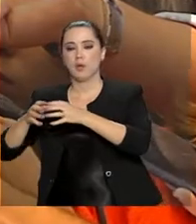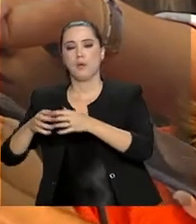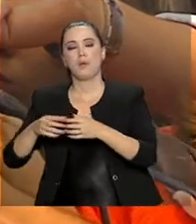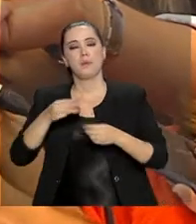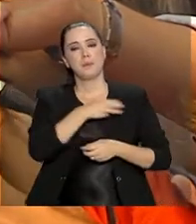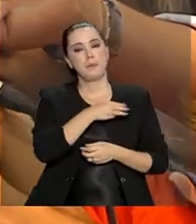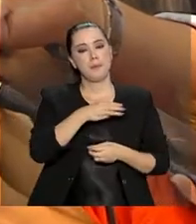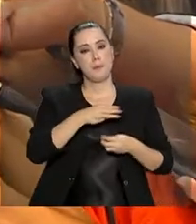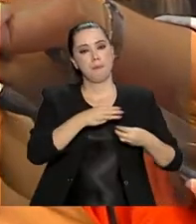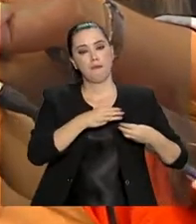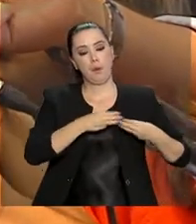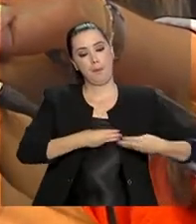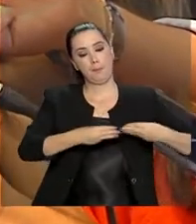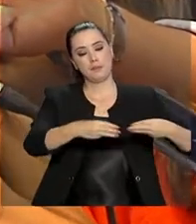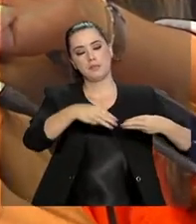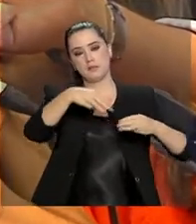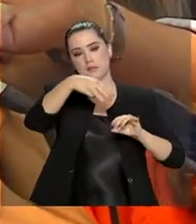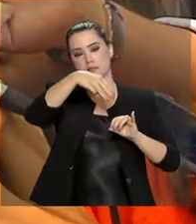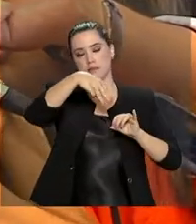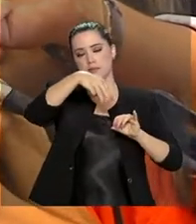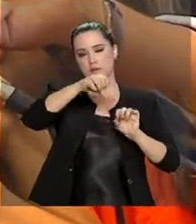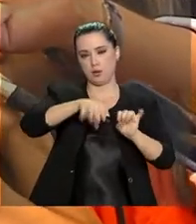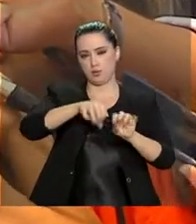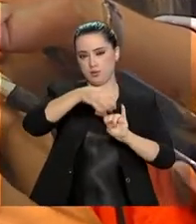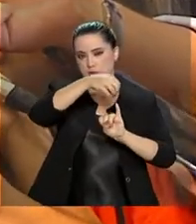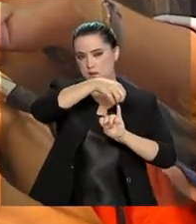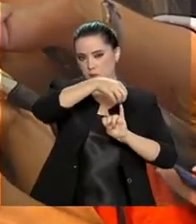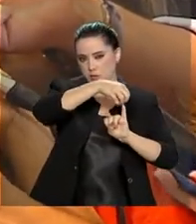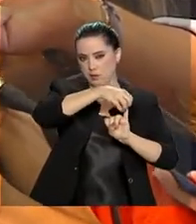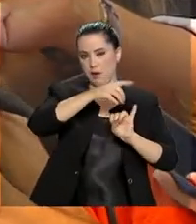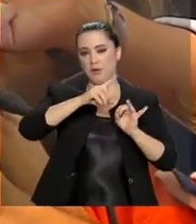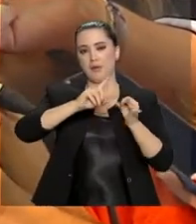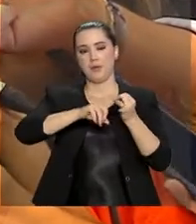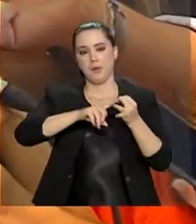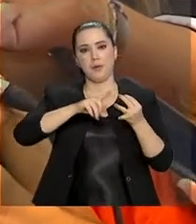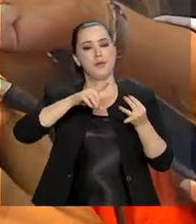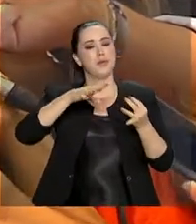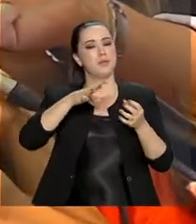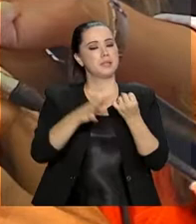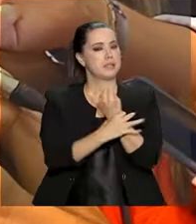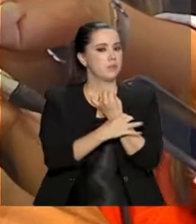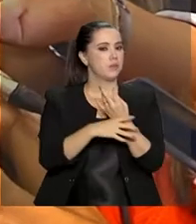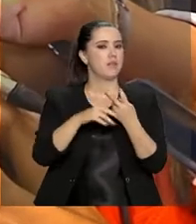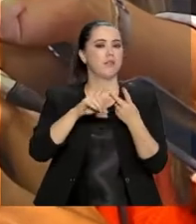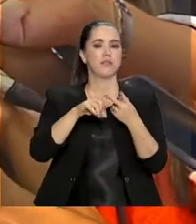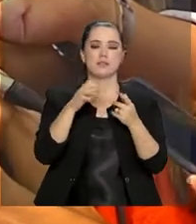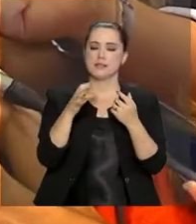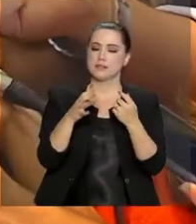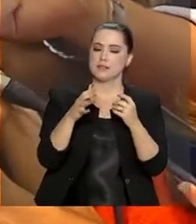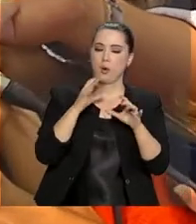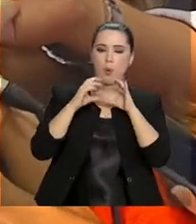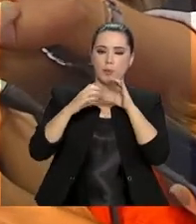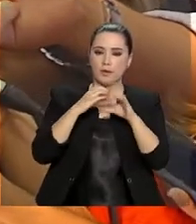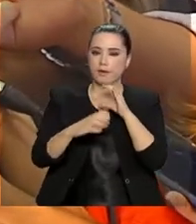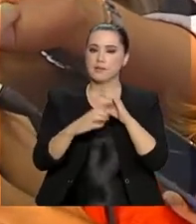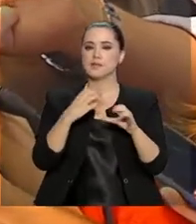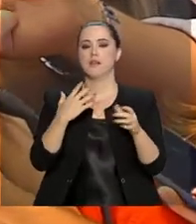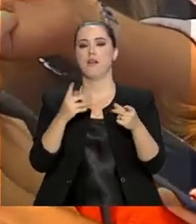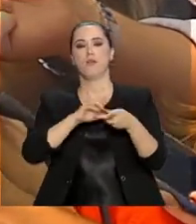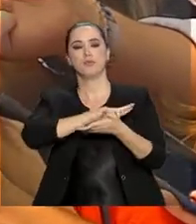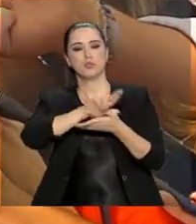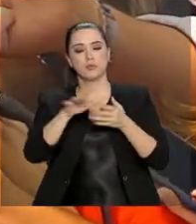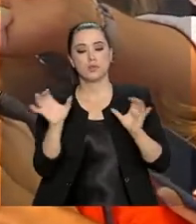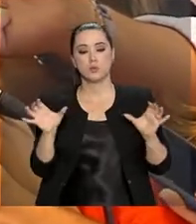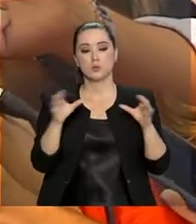Ministério da Educação, através do INEP, especialmente, mas as áreas de segurança, as áreas de comunicação, enfim, todos aqueles